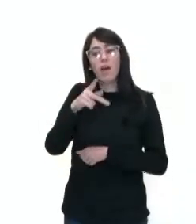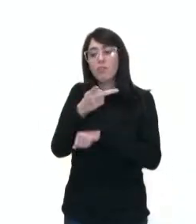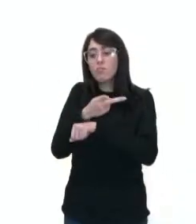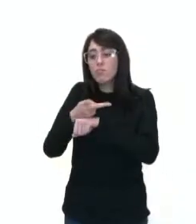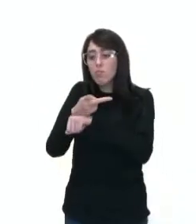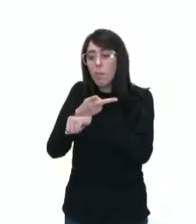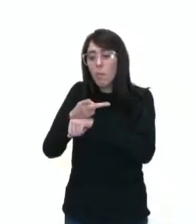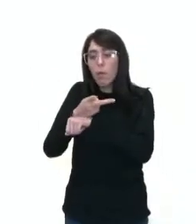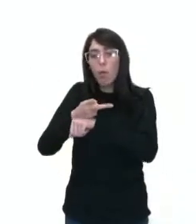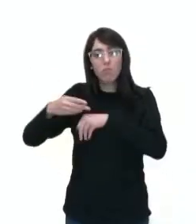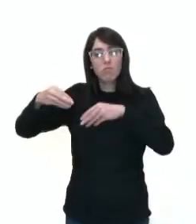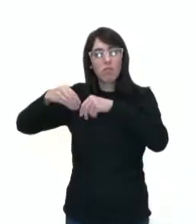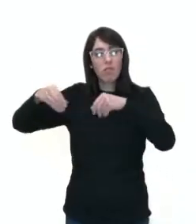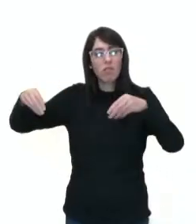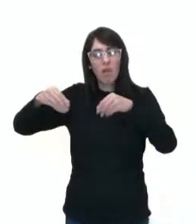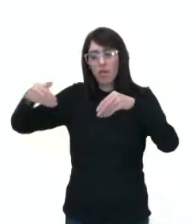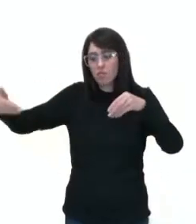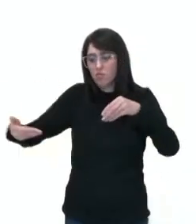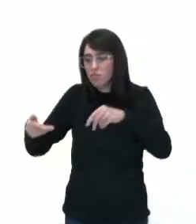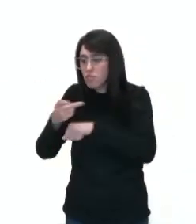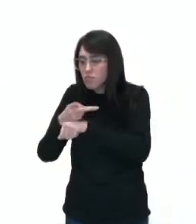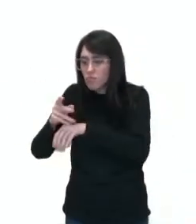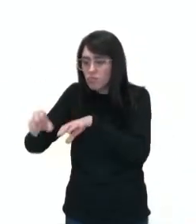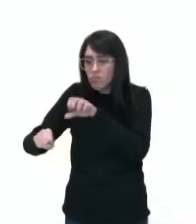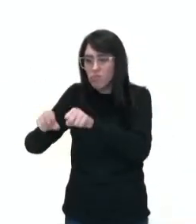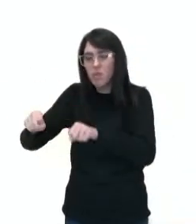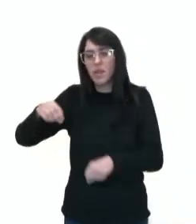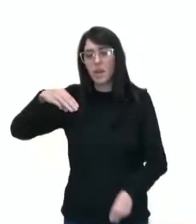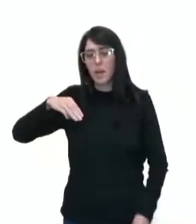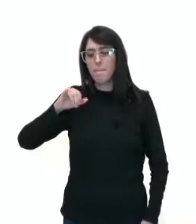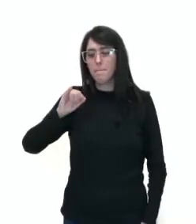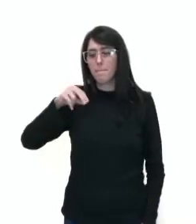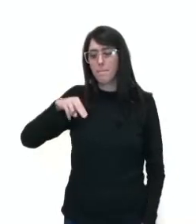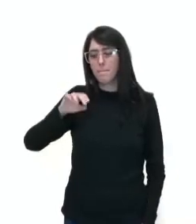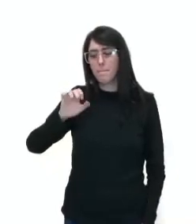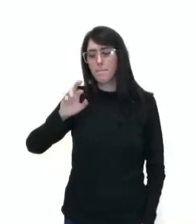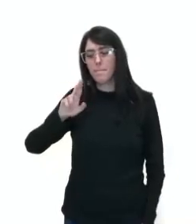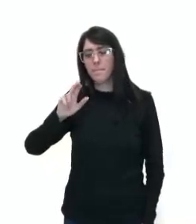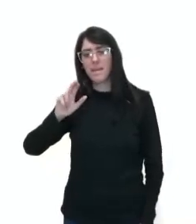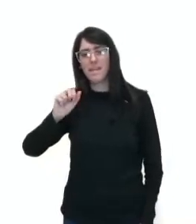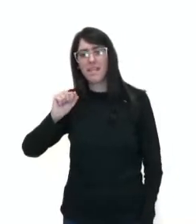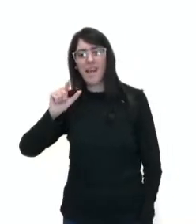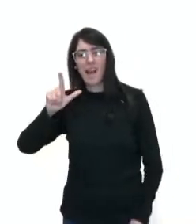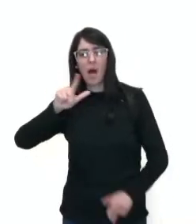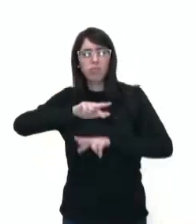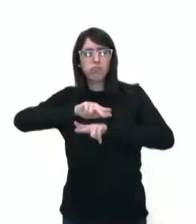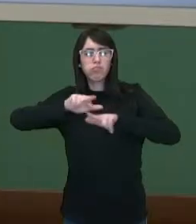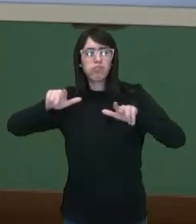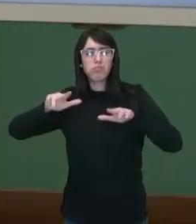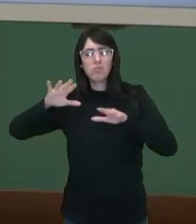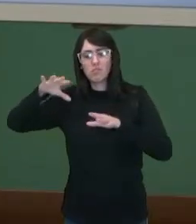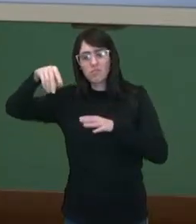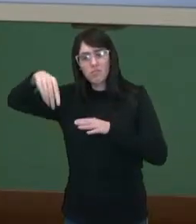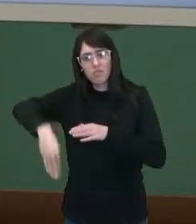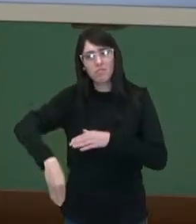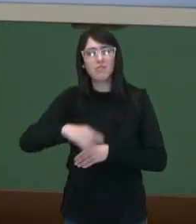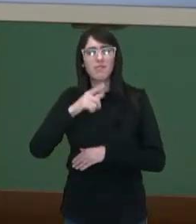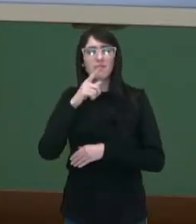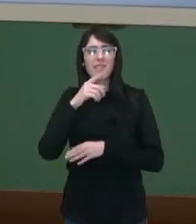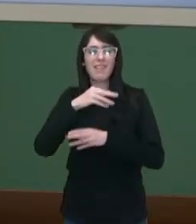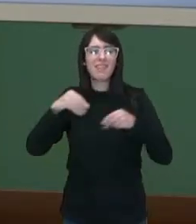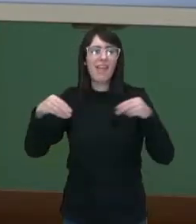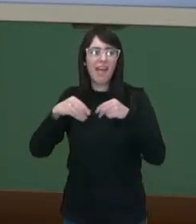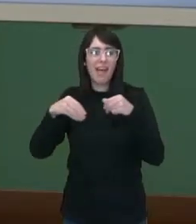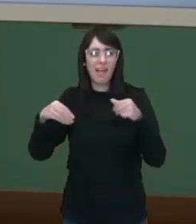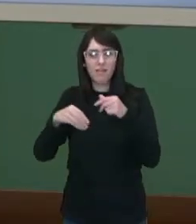de recursos minerais do subsolo. Aqueles recursos que estão presentes no subsolo são explorados,